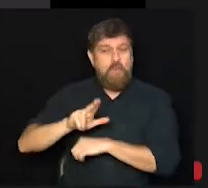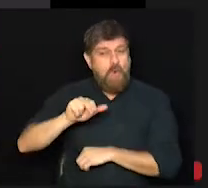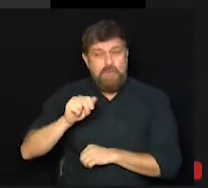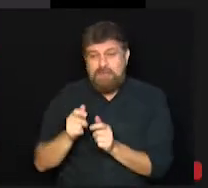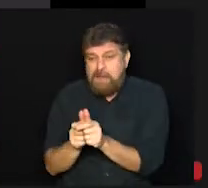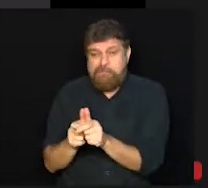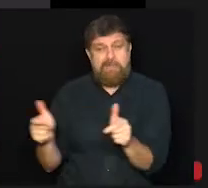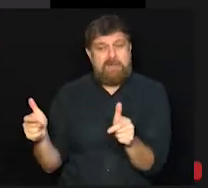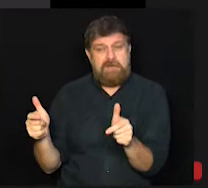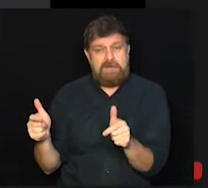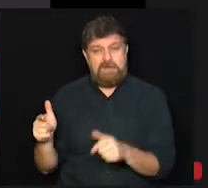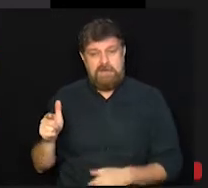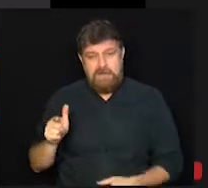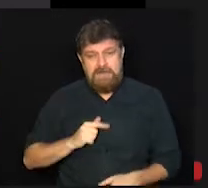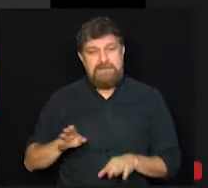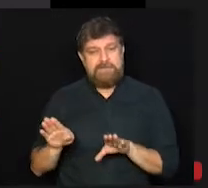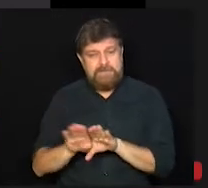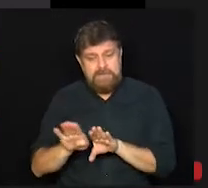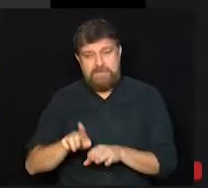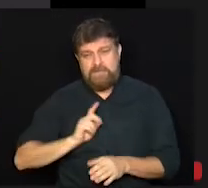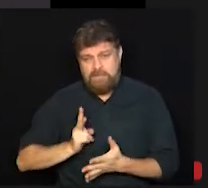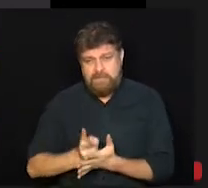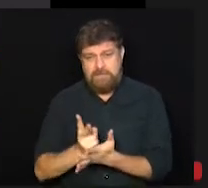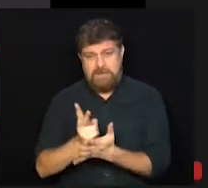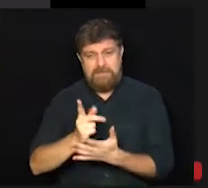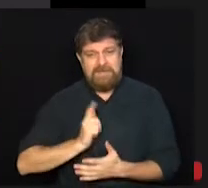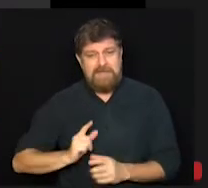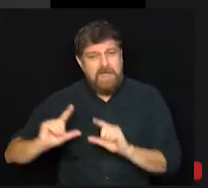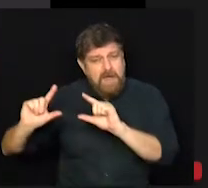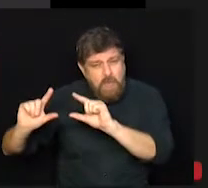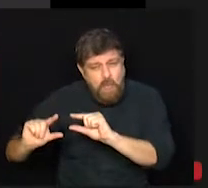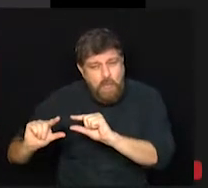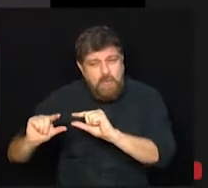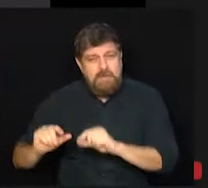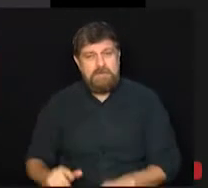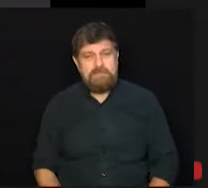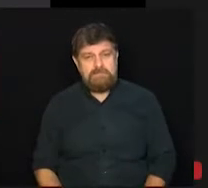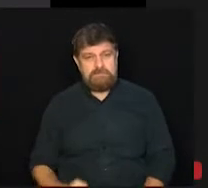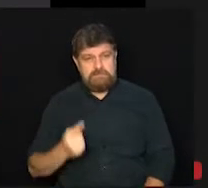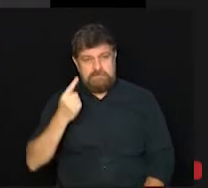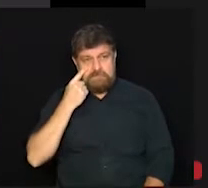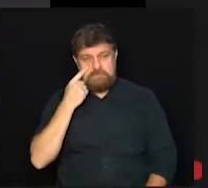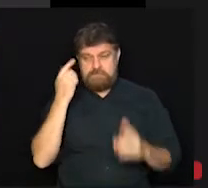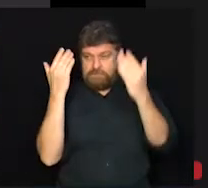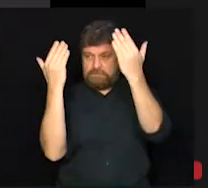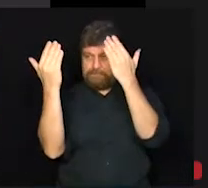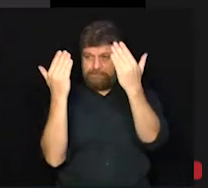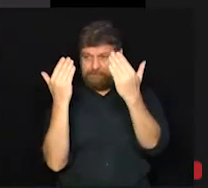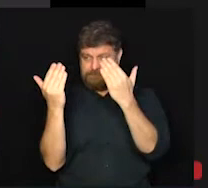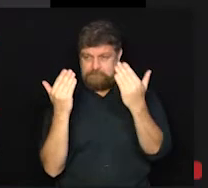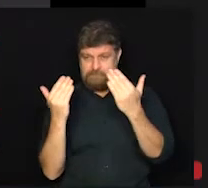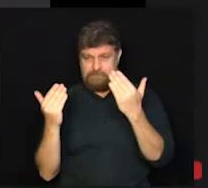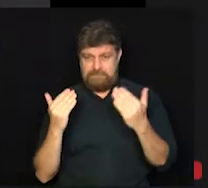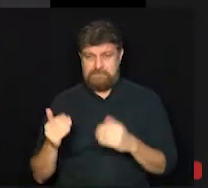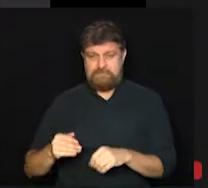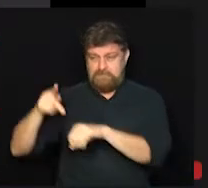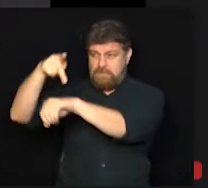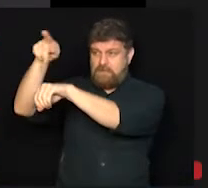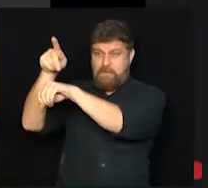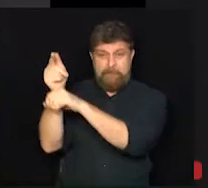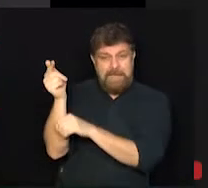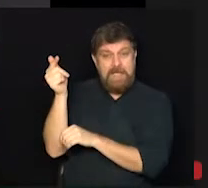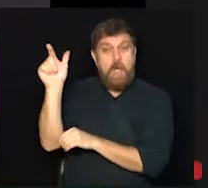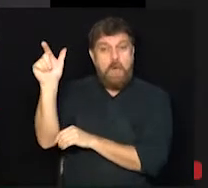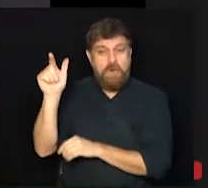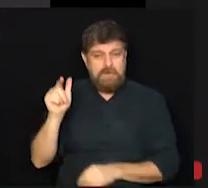maioria, ela também sempre é a minoria. E aqui uma comparação internacional, só para vocês terem uma ideia